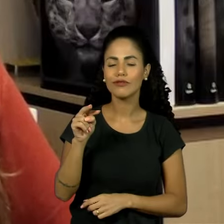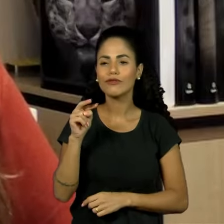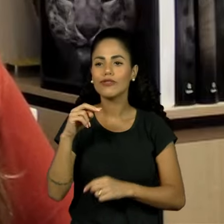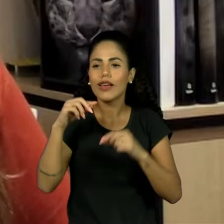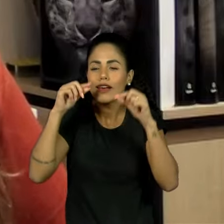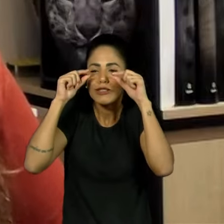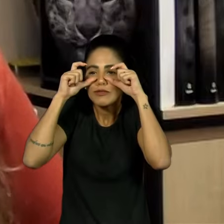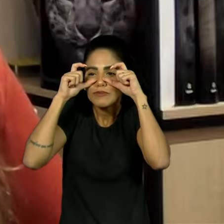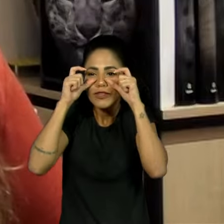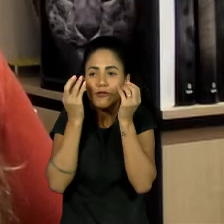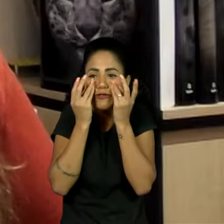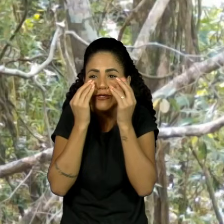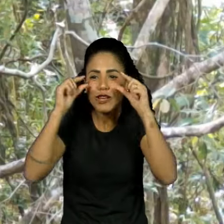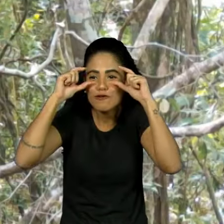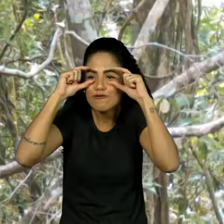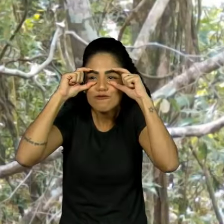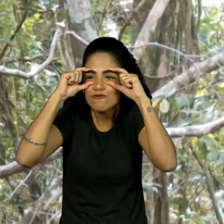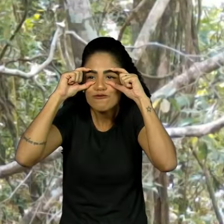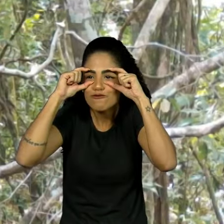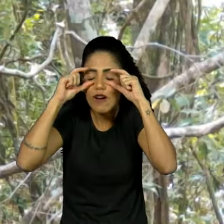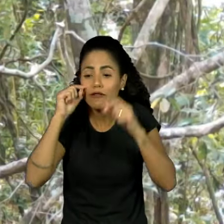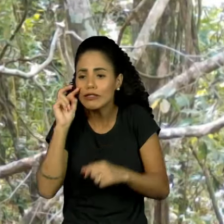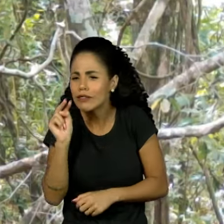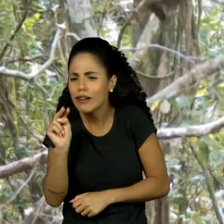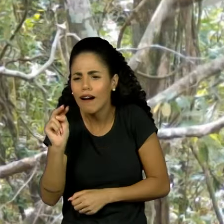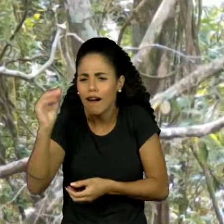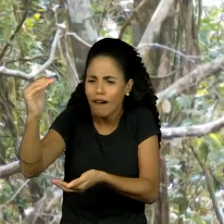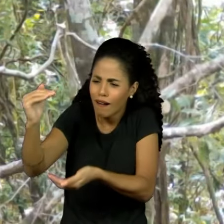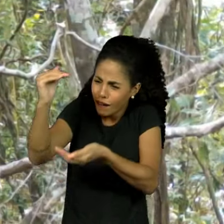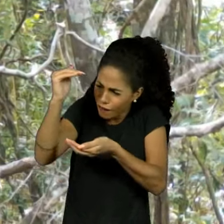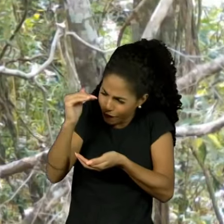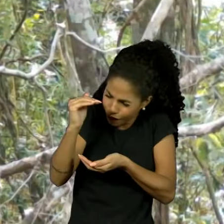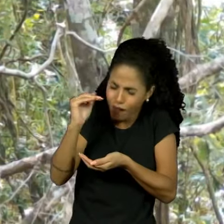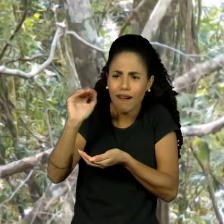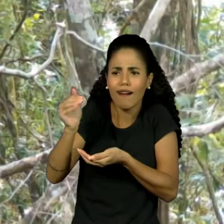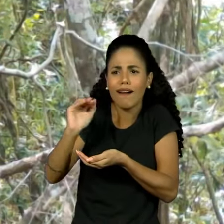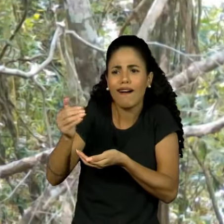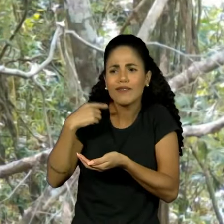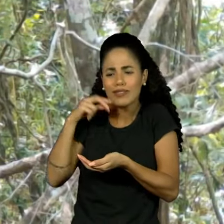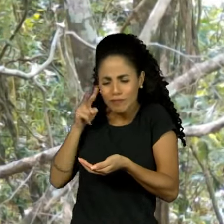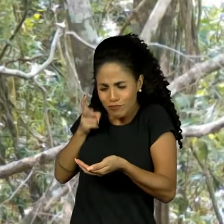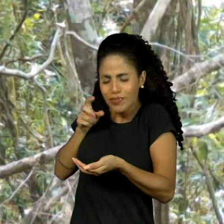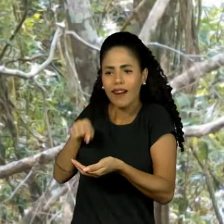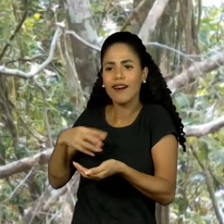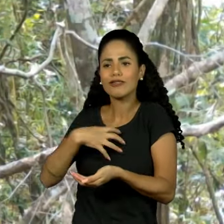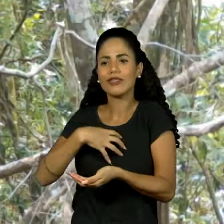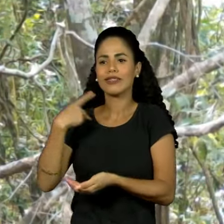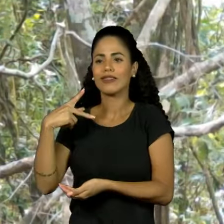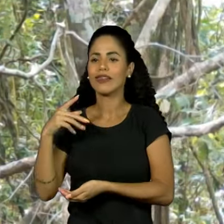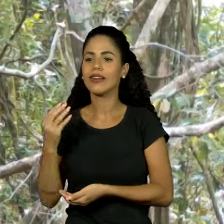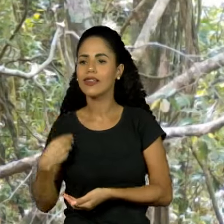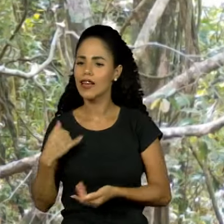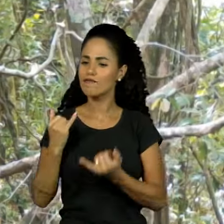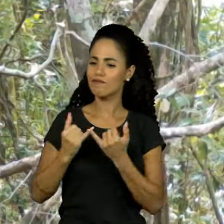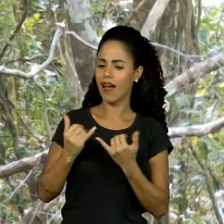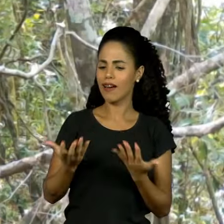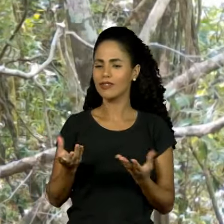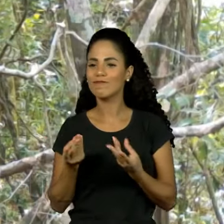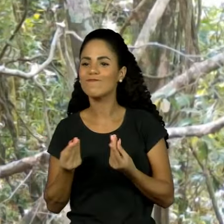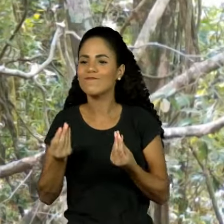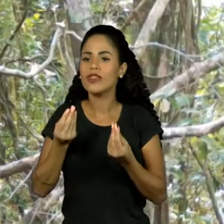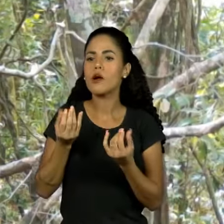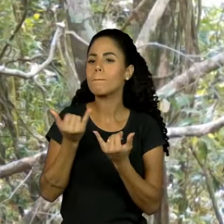te olhando, entender o meio de vida deles e o tanto de similaridades que eles têm, a questão do